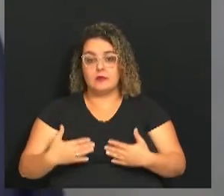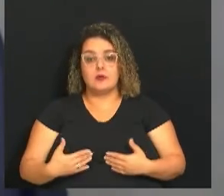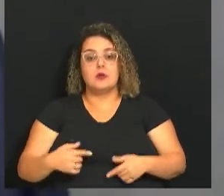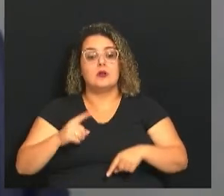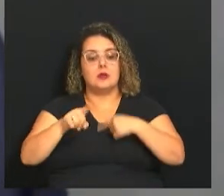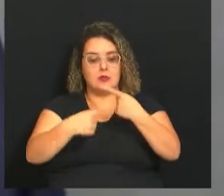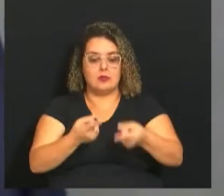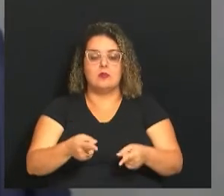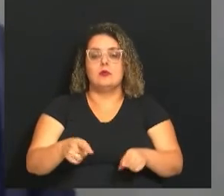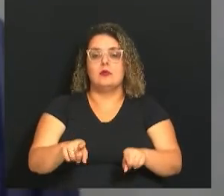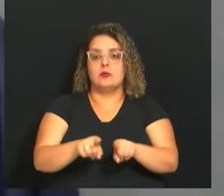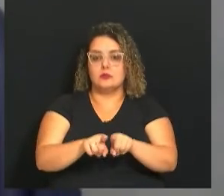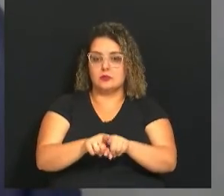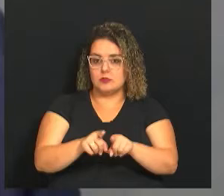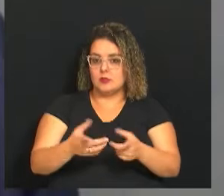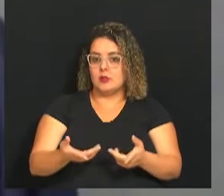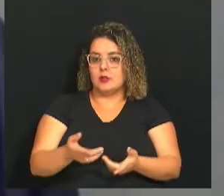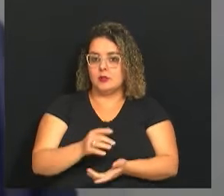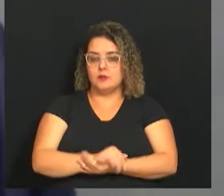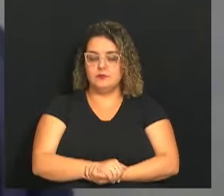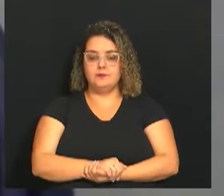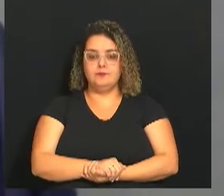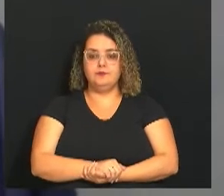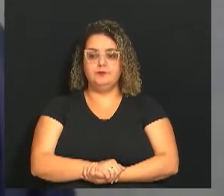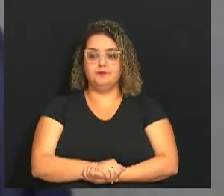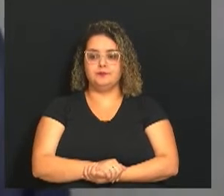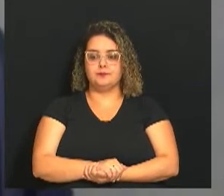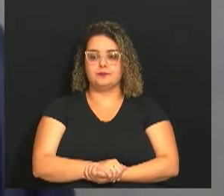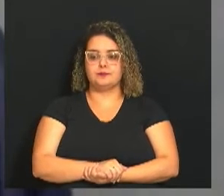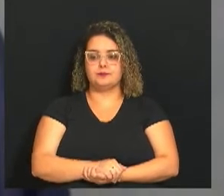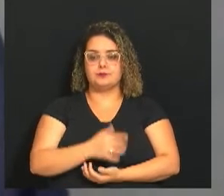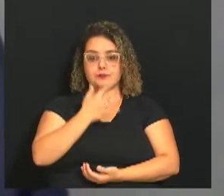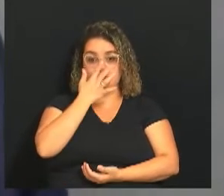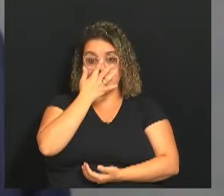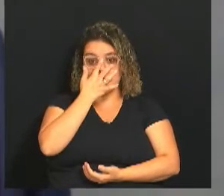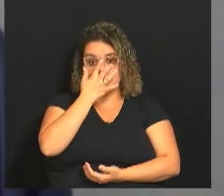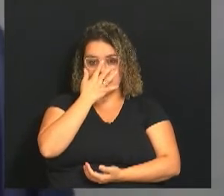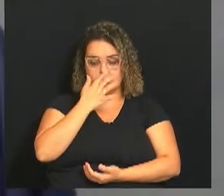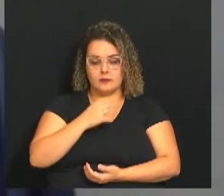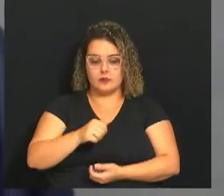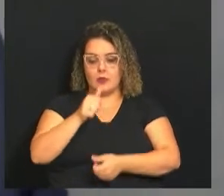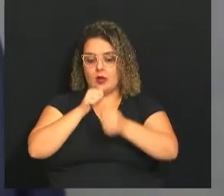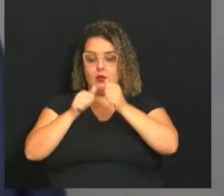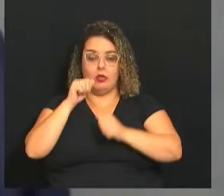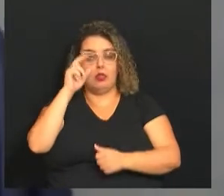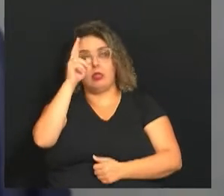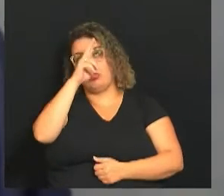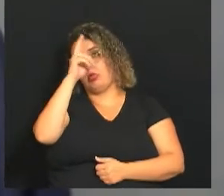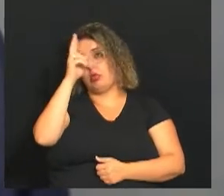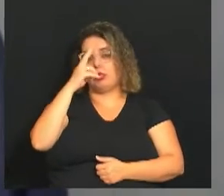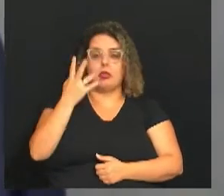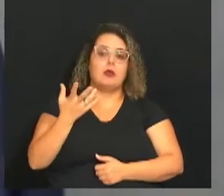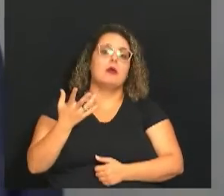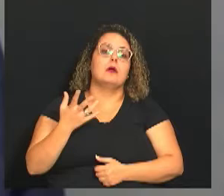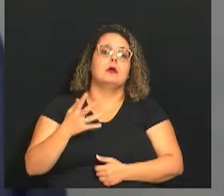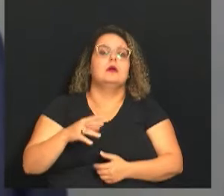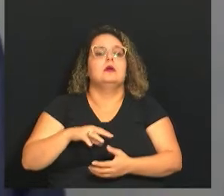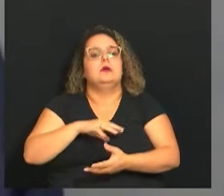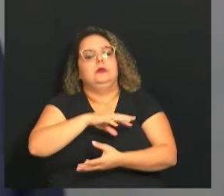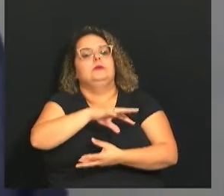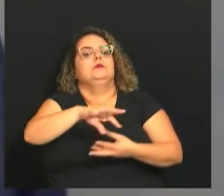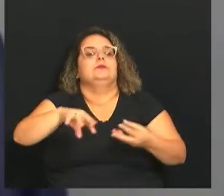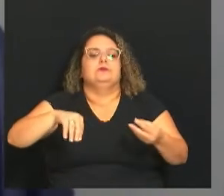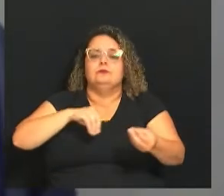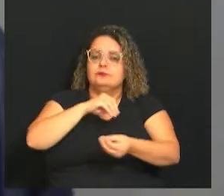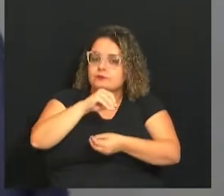funcionários. Porque muitas vezes o estado de embriaguez mesmo inicial acaba gerando alguns outros incidentes dentro da